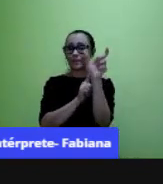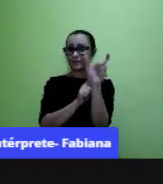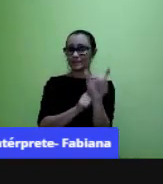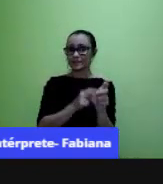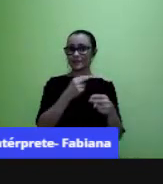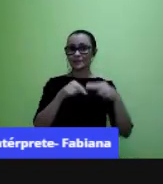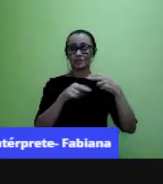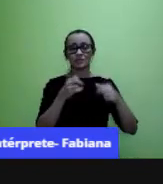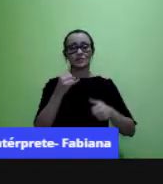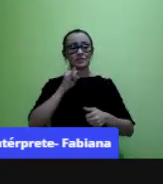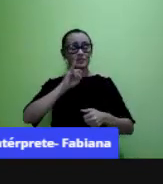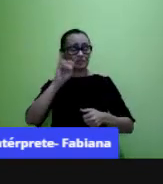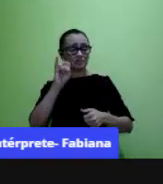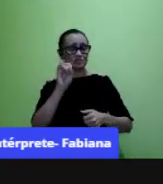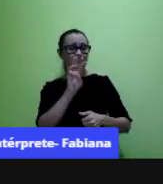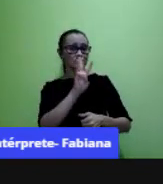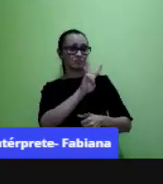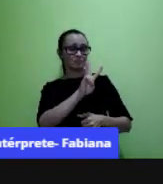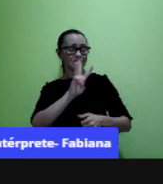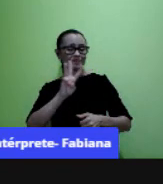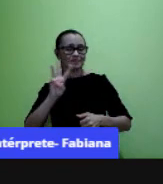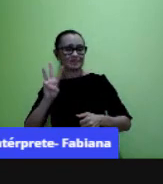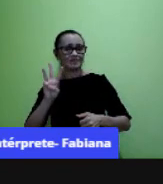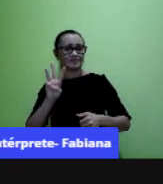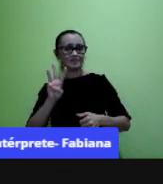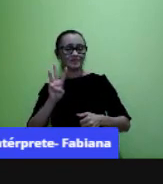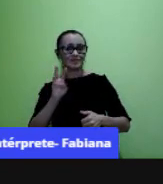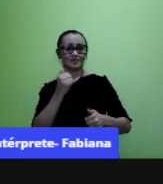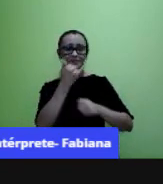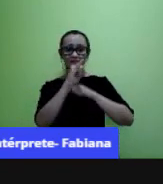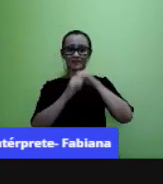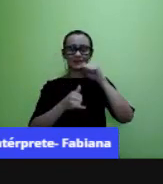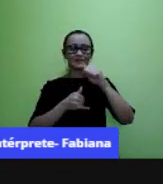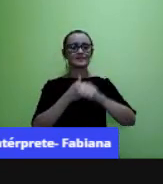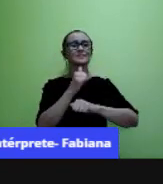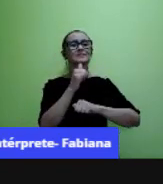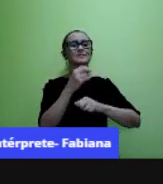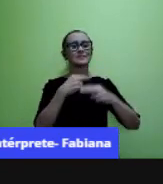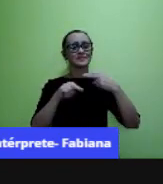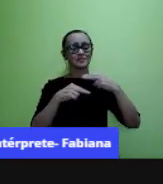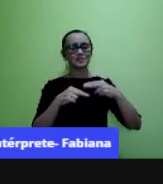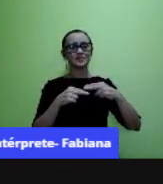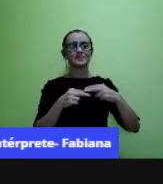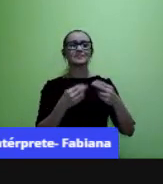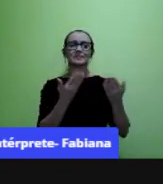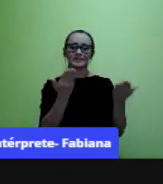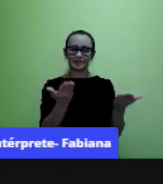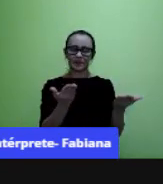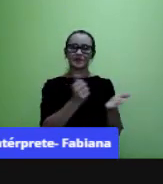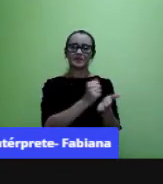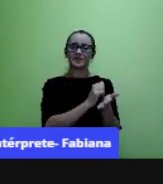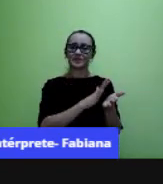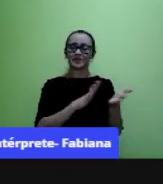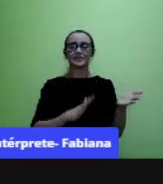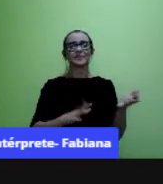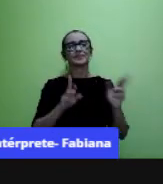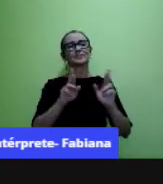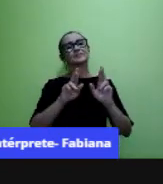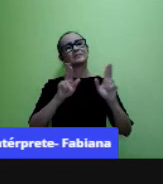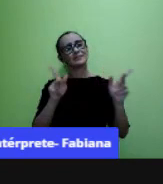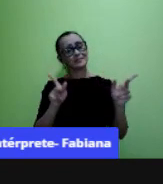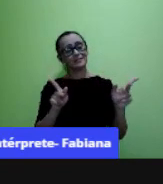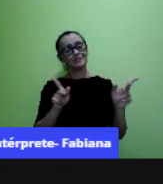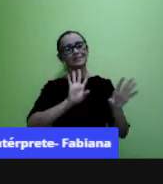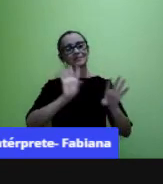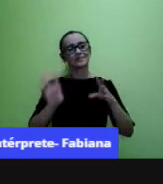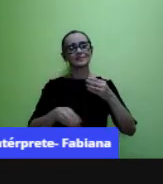acessar a internet. Então, olha aqui, ó. Tem a atividade diferenciada, pelo menos uma atividade a mais. E ainda eu